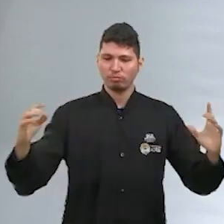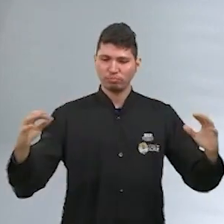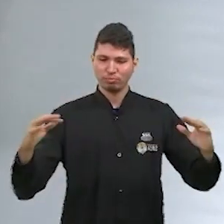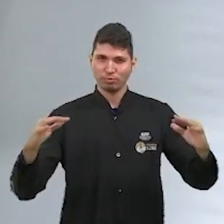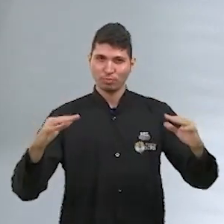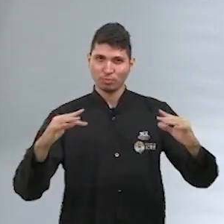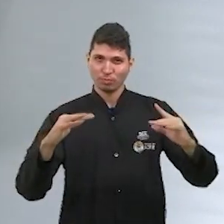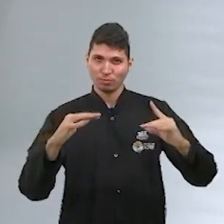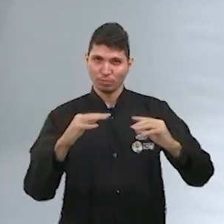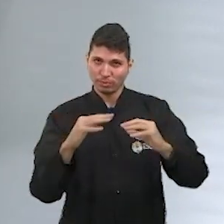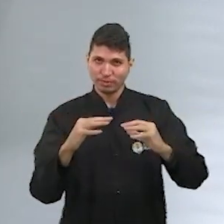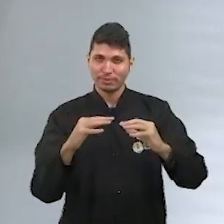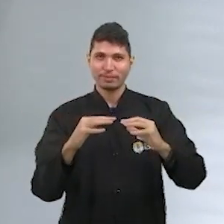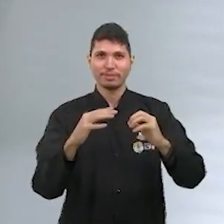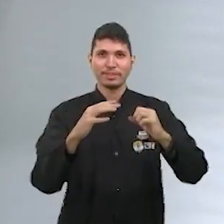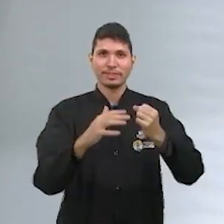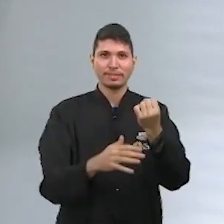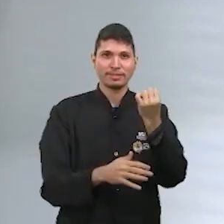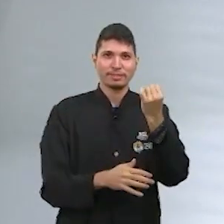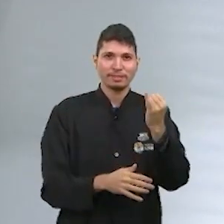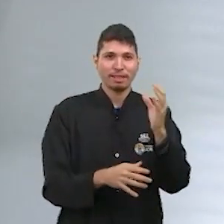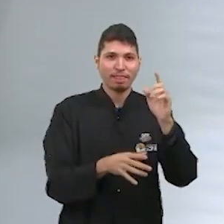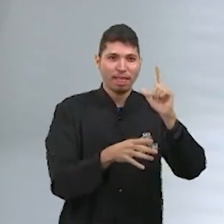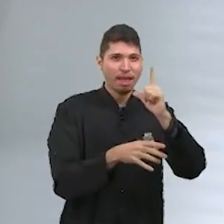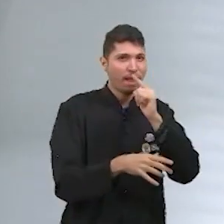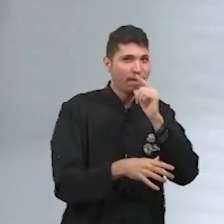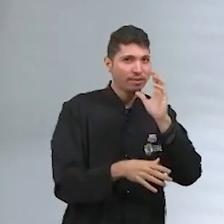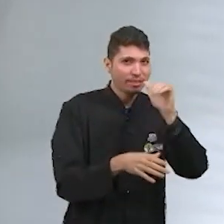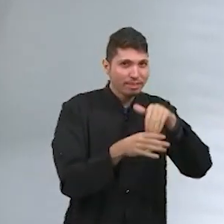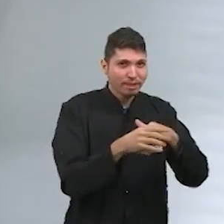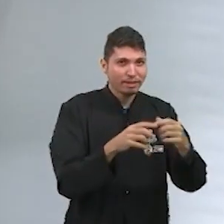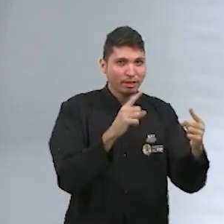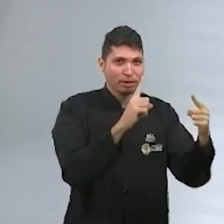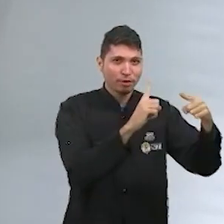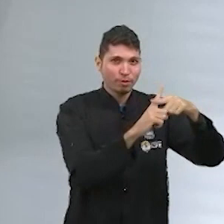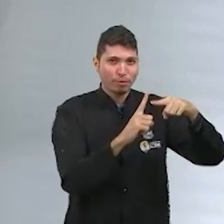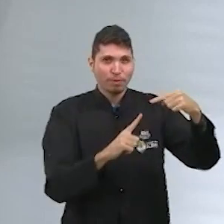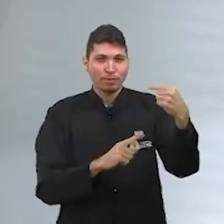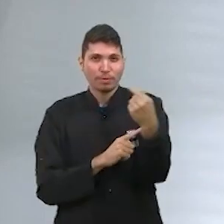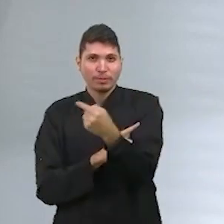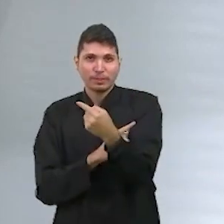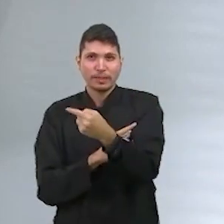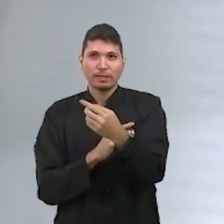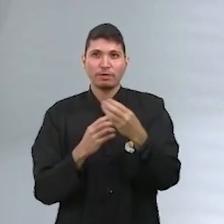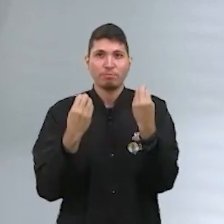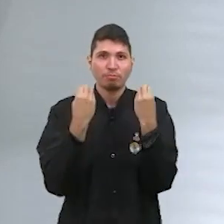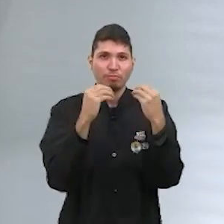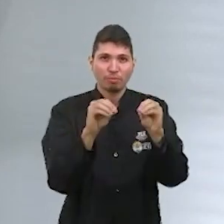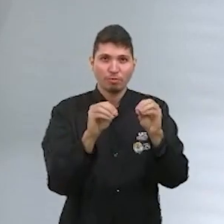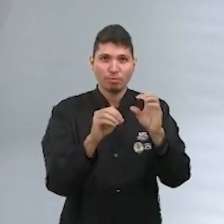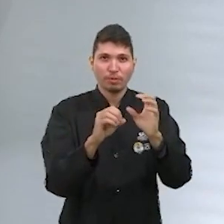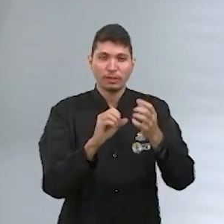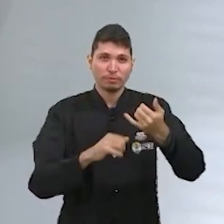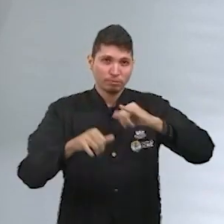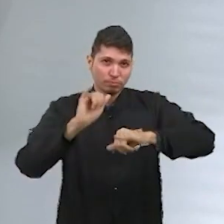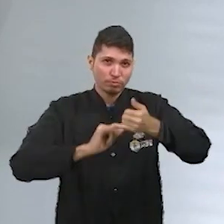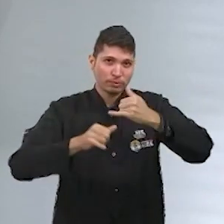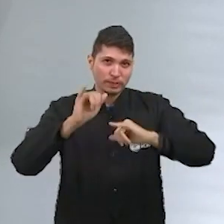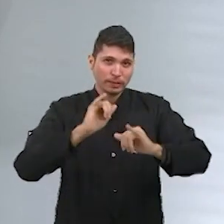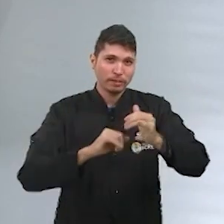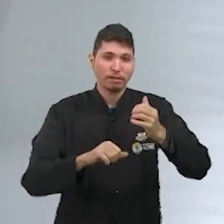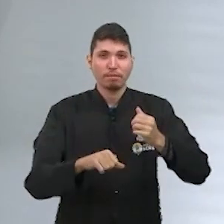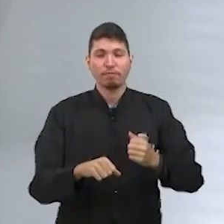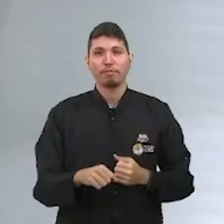tenho essas cargas parciais positivas e negativas, e eu joguei aqui uma substância considerada